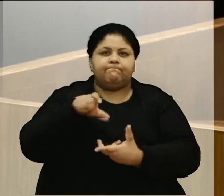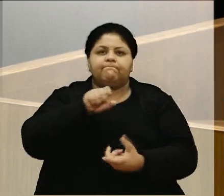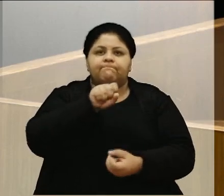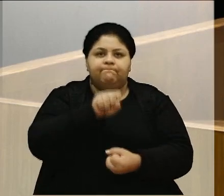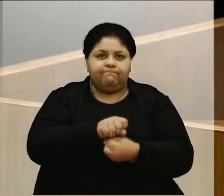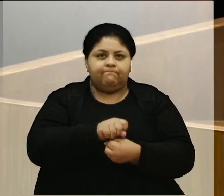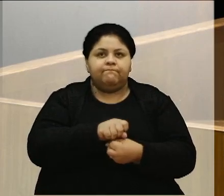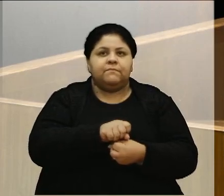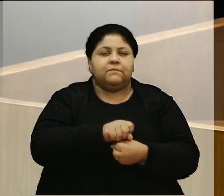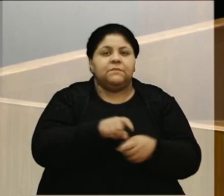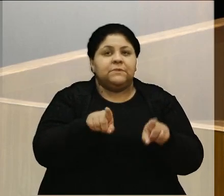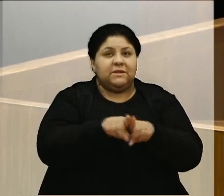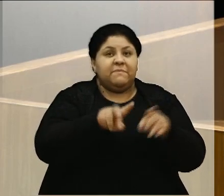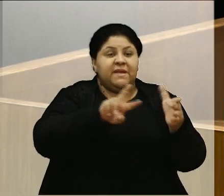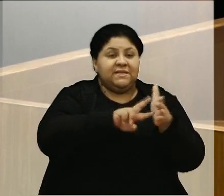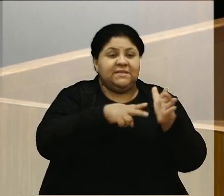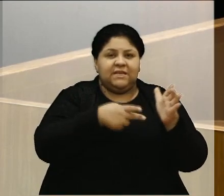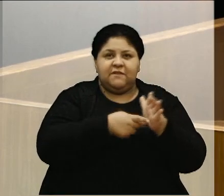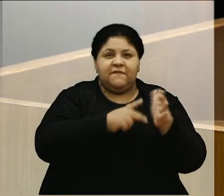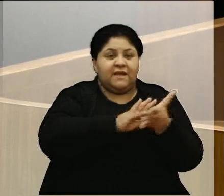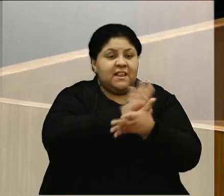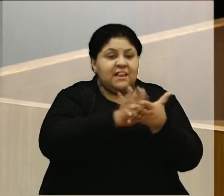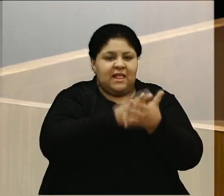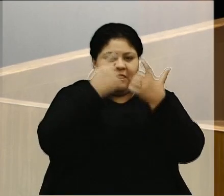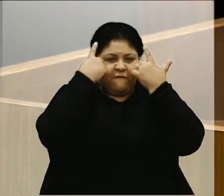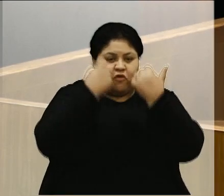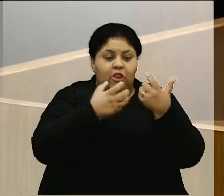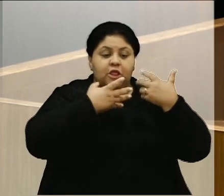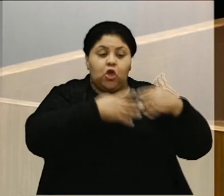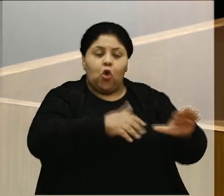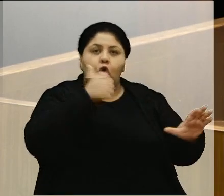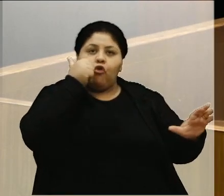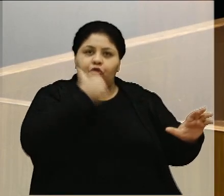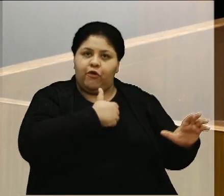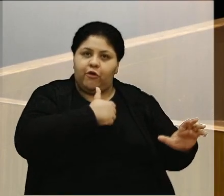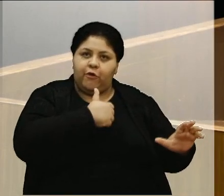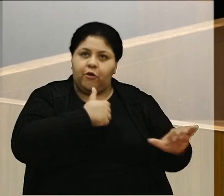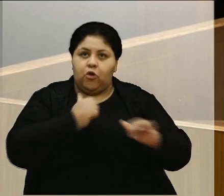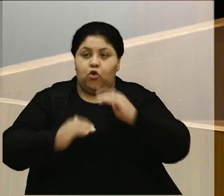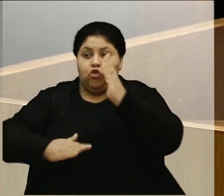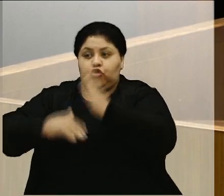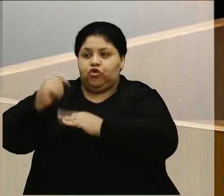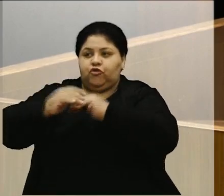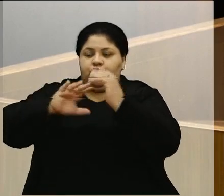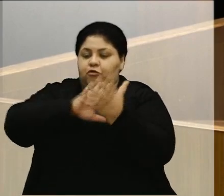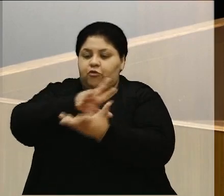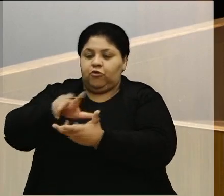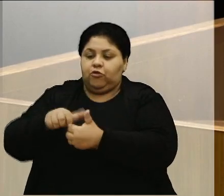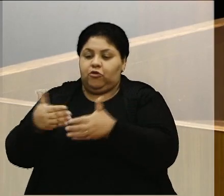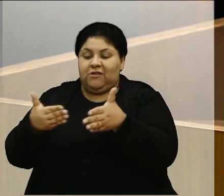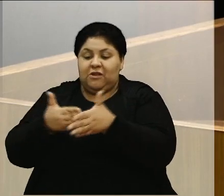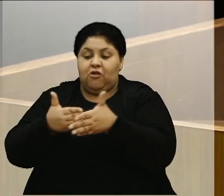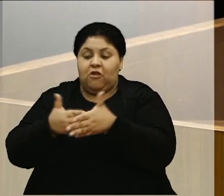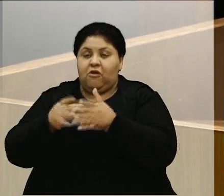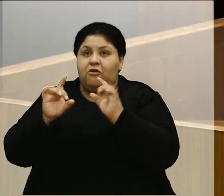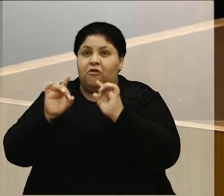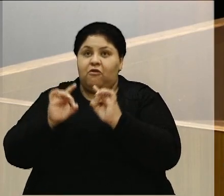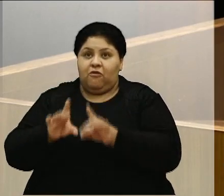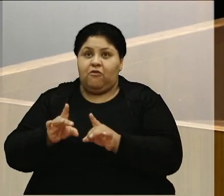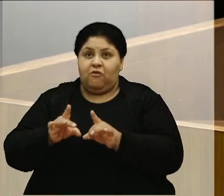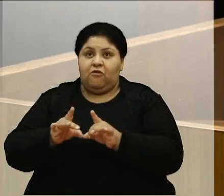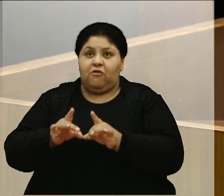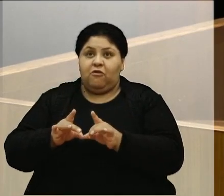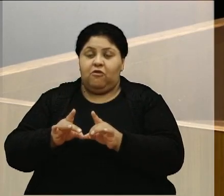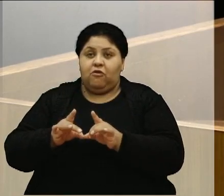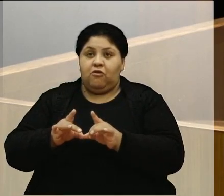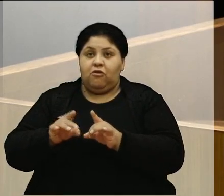sociedade sem violência contra a mulher. O desenvolvimento sustentável de uma cidade não se limita apenas à eficiência no uso dos recursos